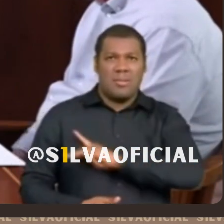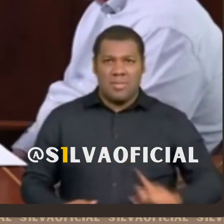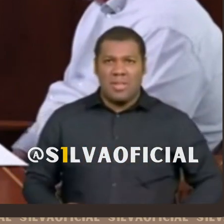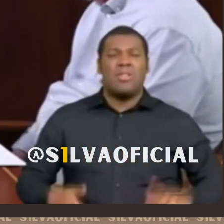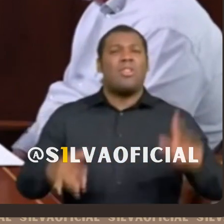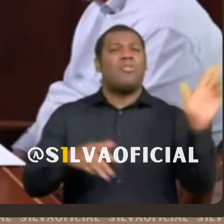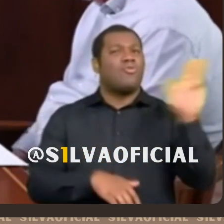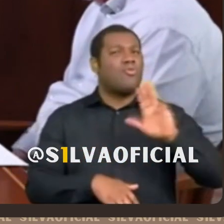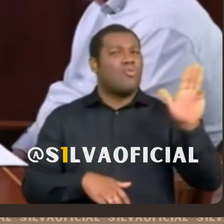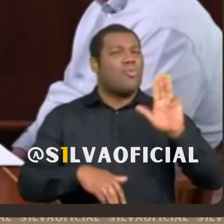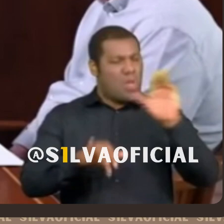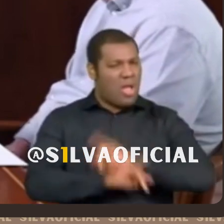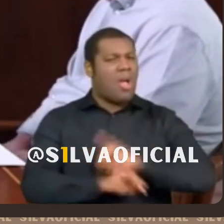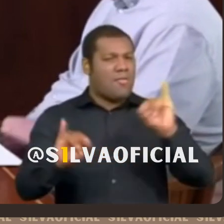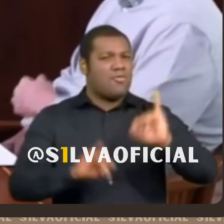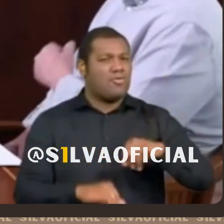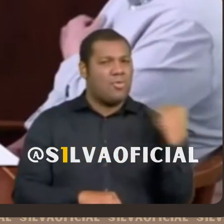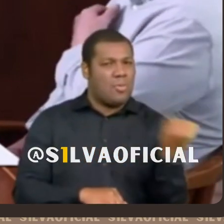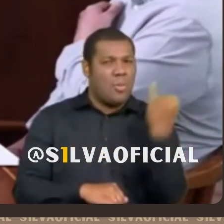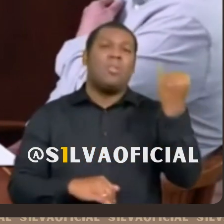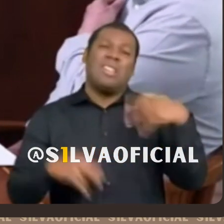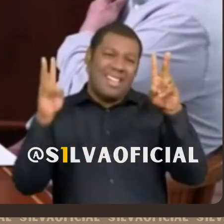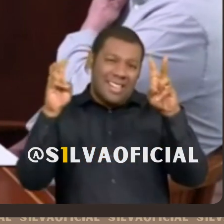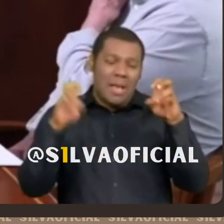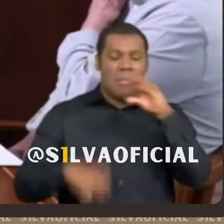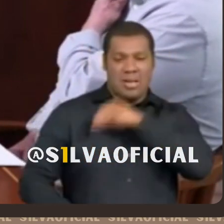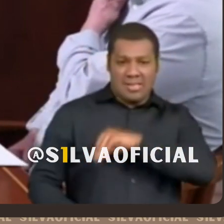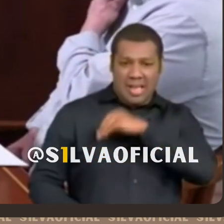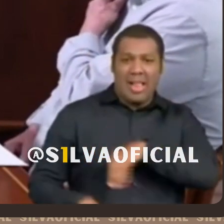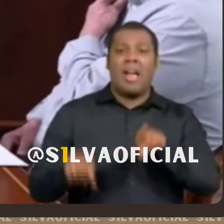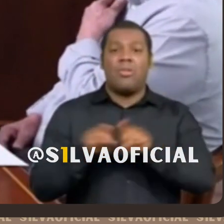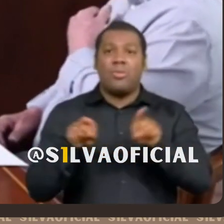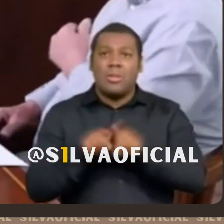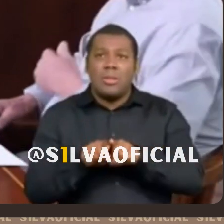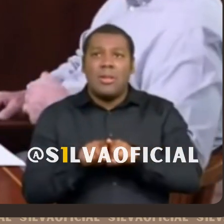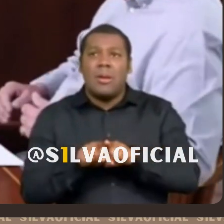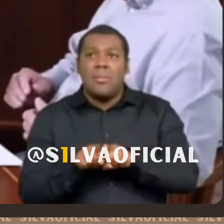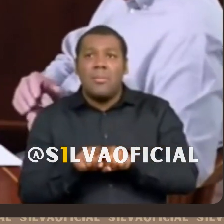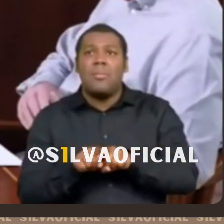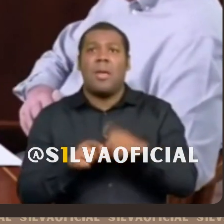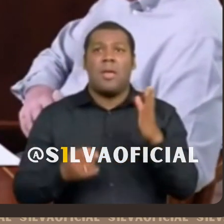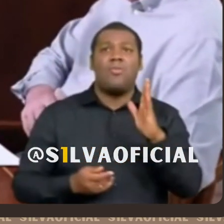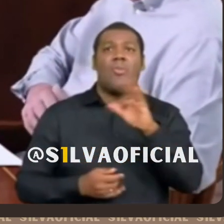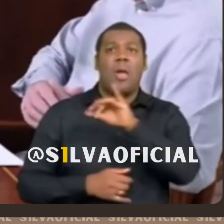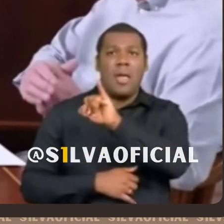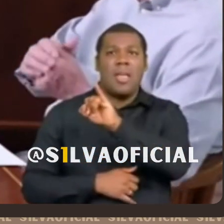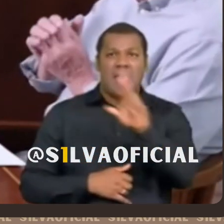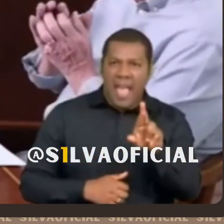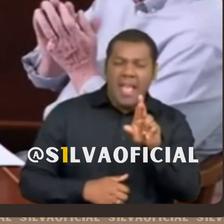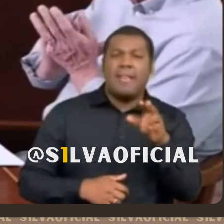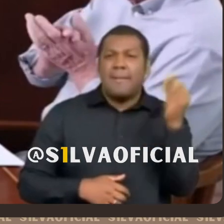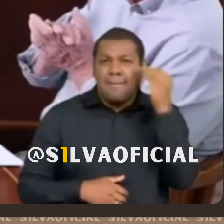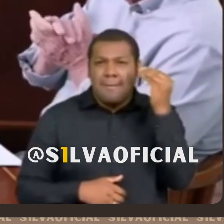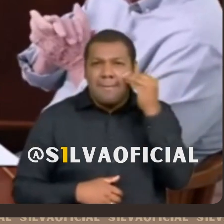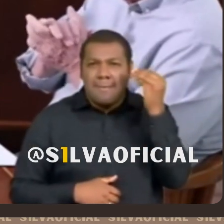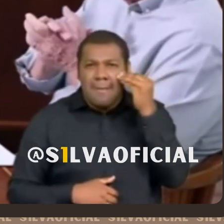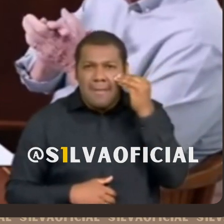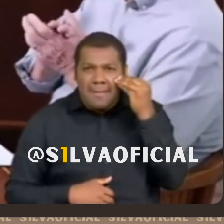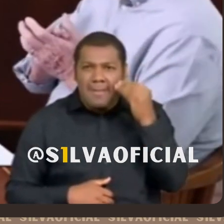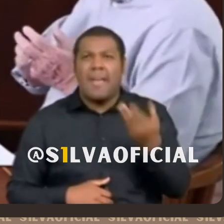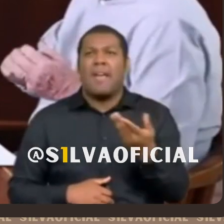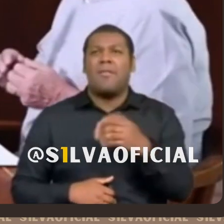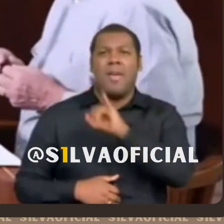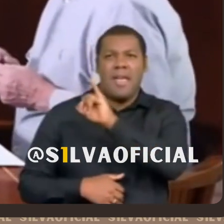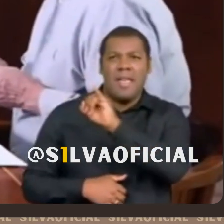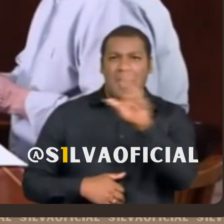questão do salário mínimo, a questão do imposto de renda, que é exatamente tentar diminuir um pouco essa desigualdade, diminuir um pouco, né?